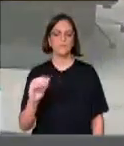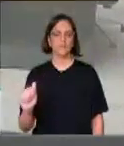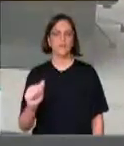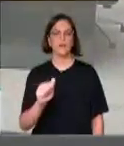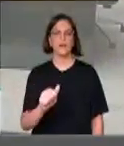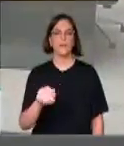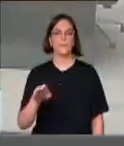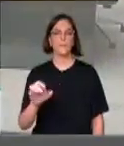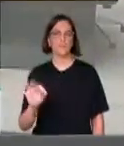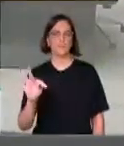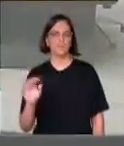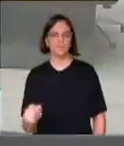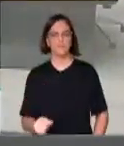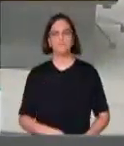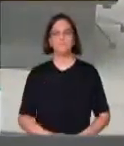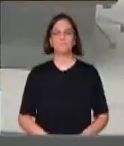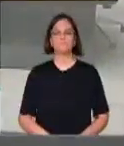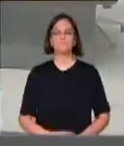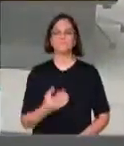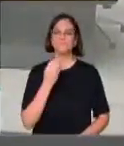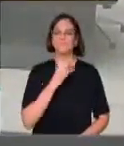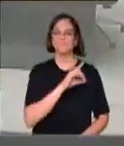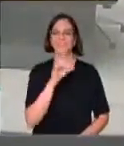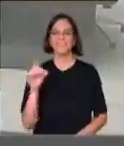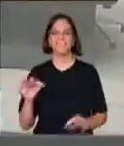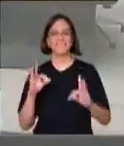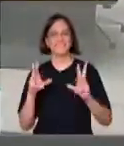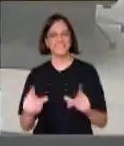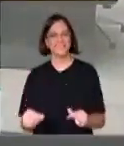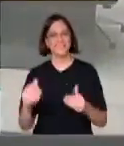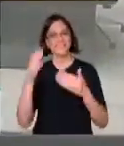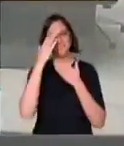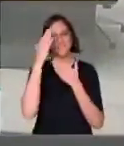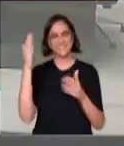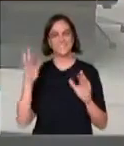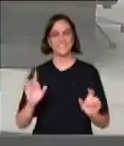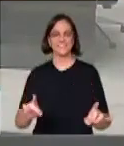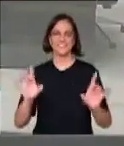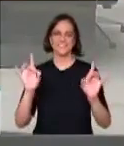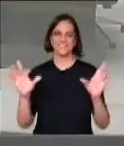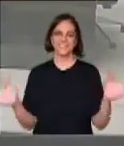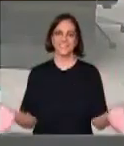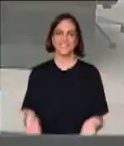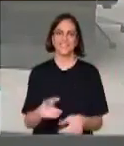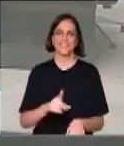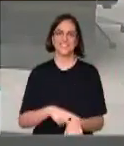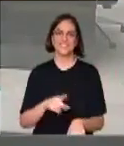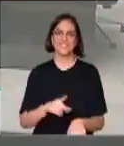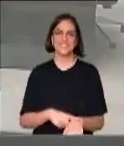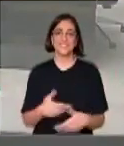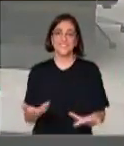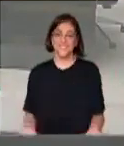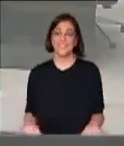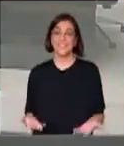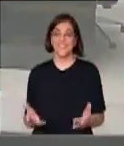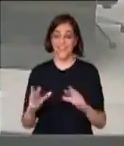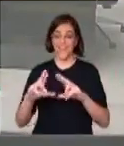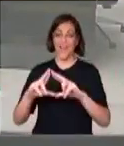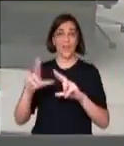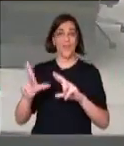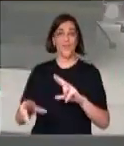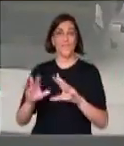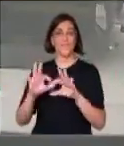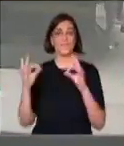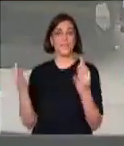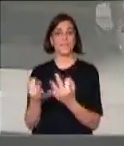Bom dia a todos e a todas. Agradecer esse momento especial com a família Record,